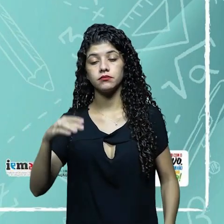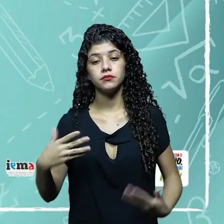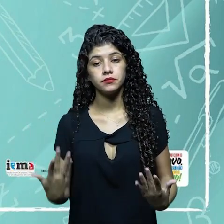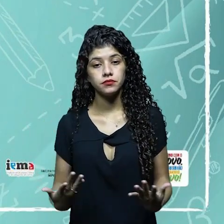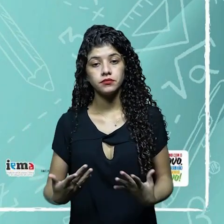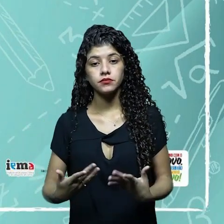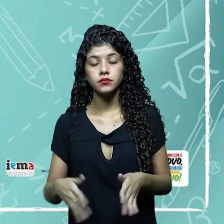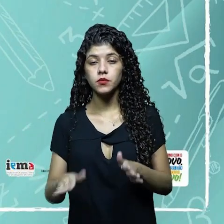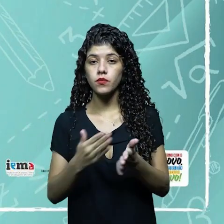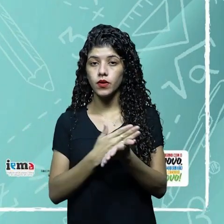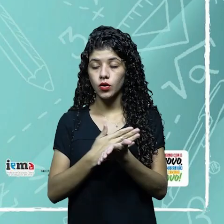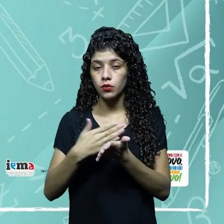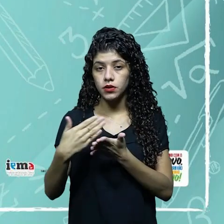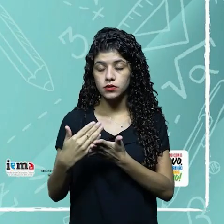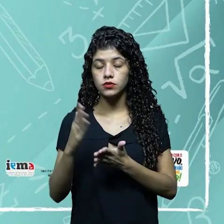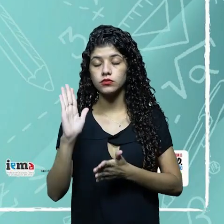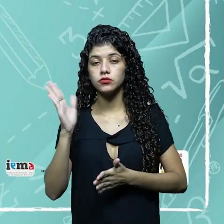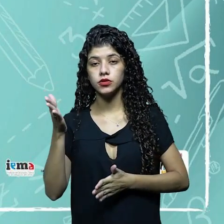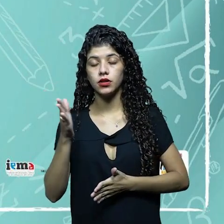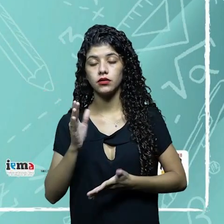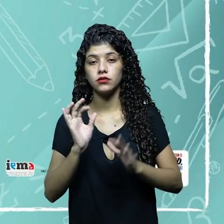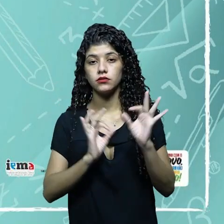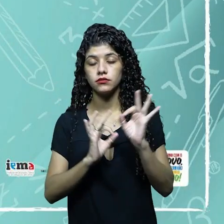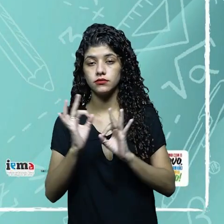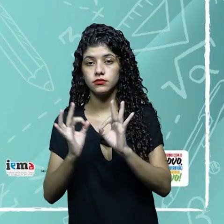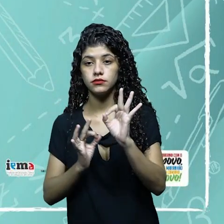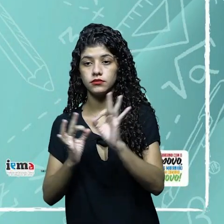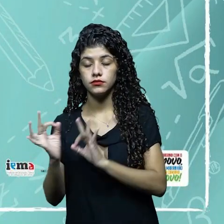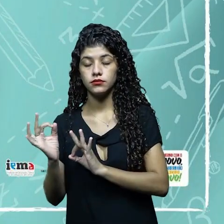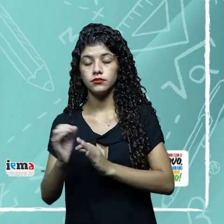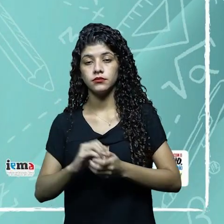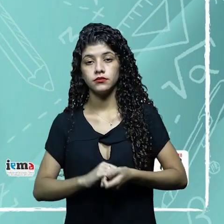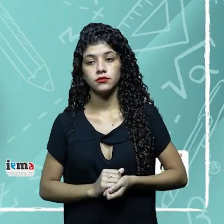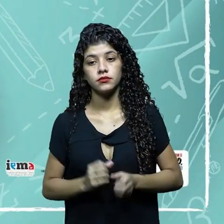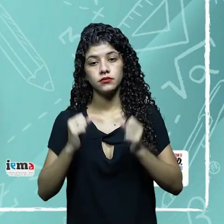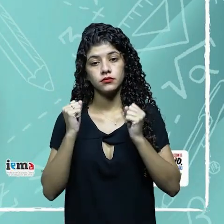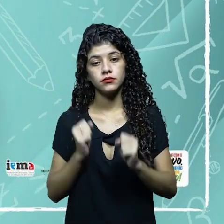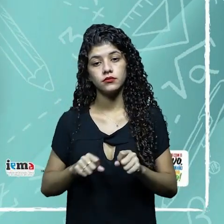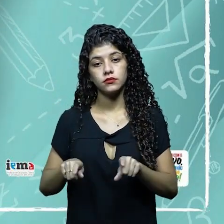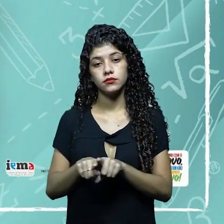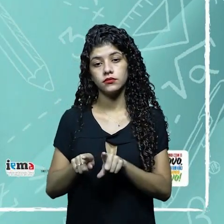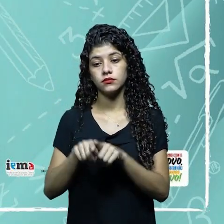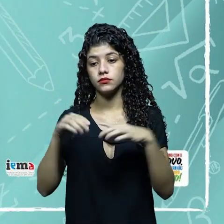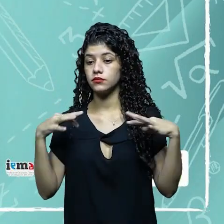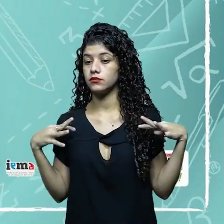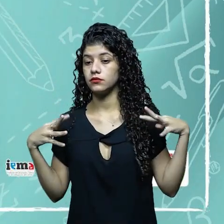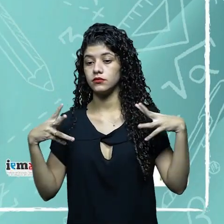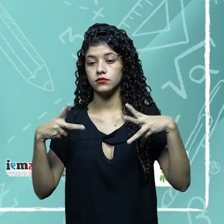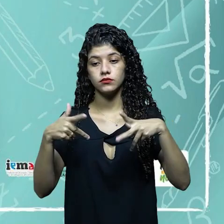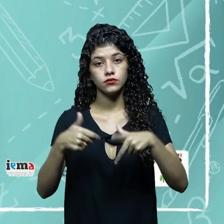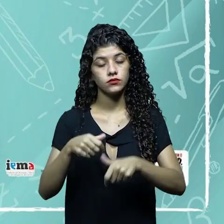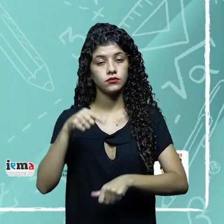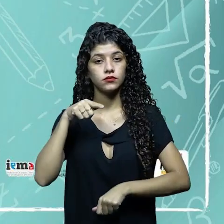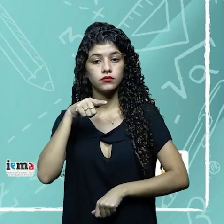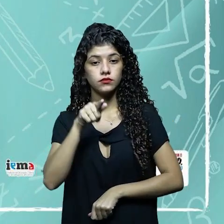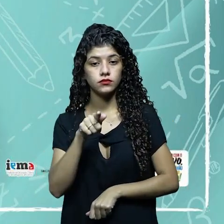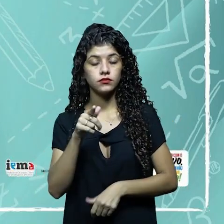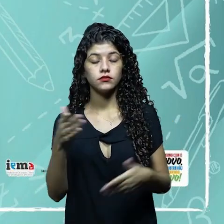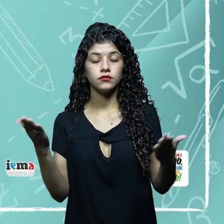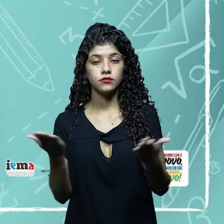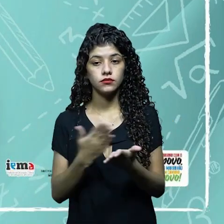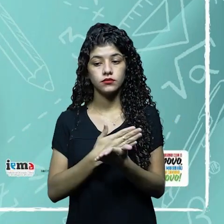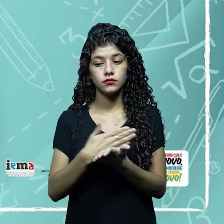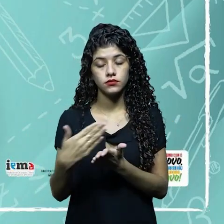você configurou uma leia, tá? E aí, você pode fazer para todos os itens que você for ter no